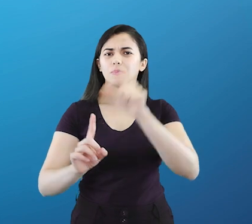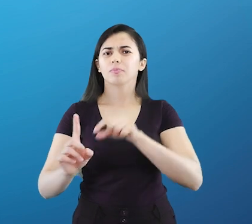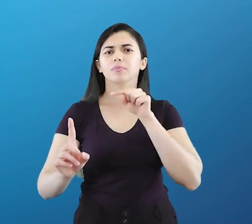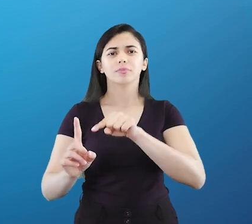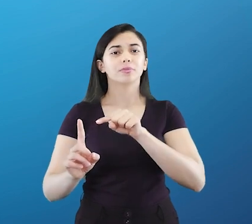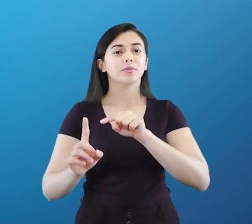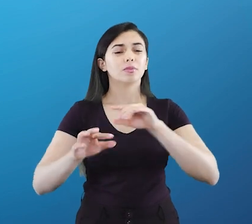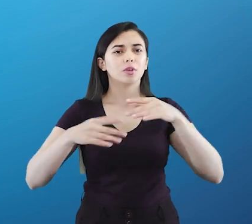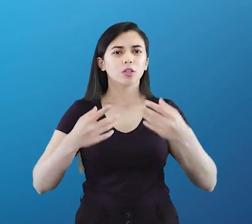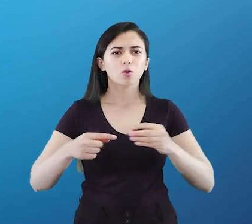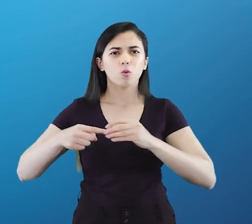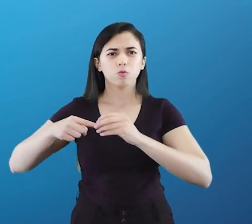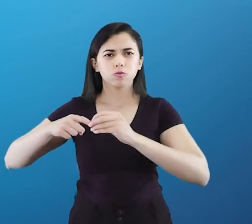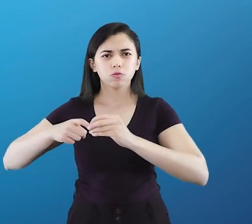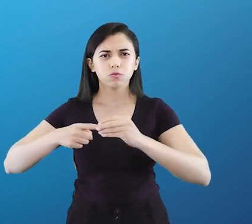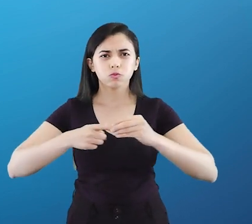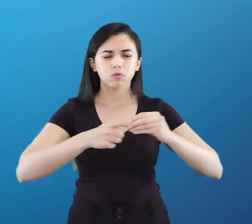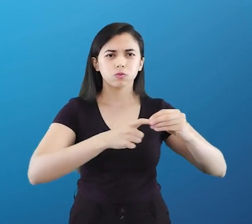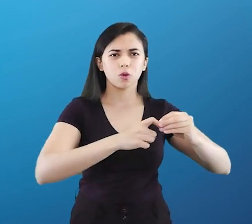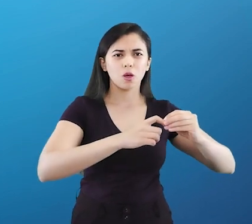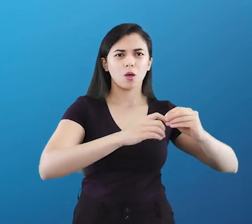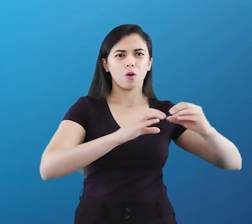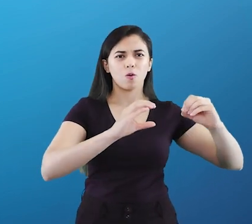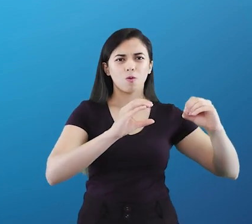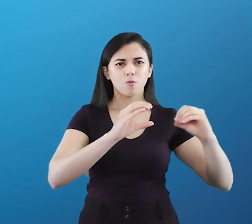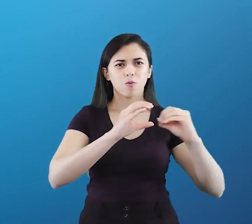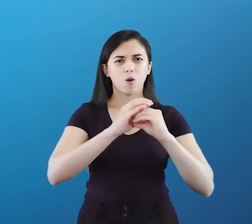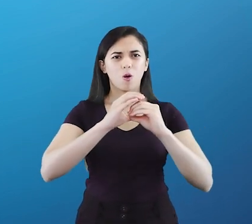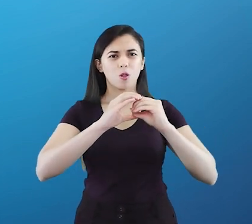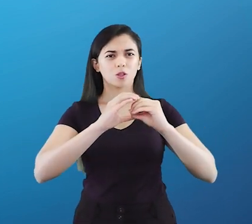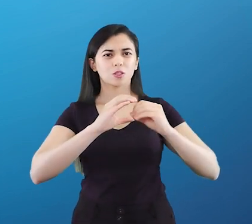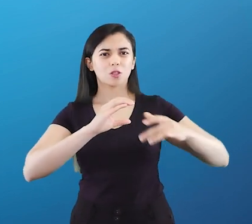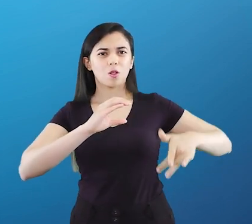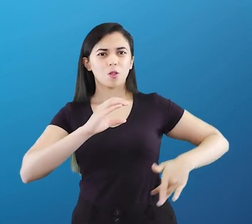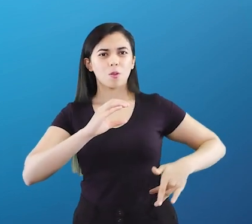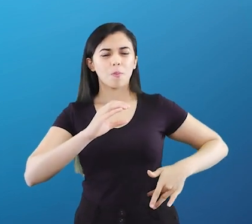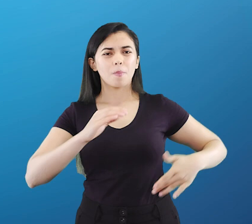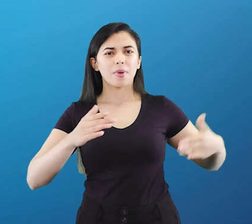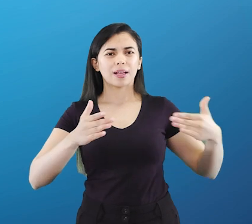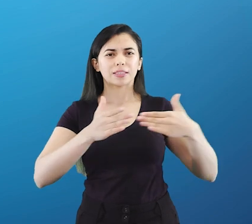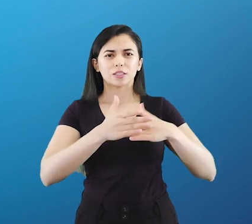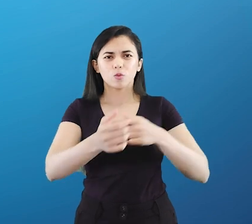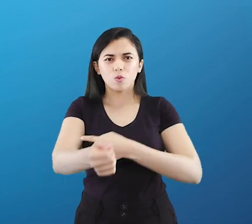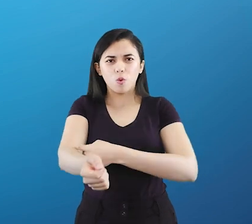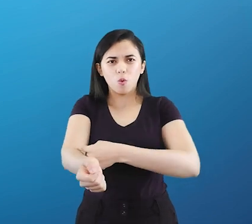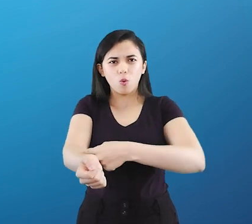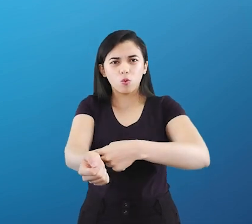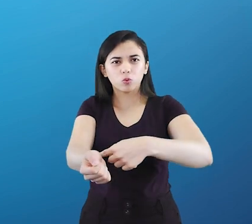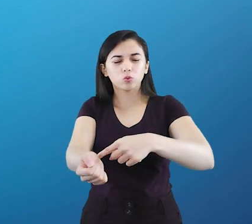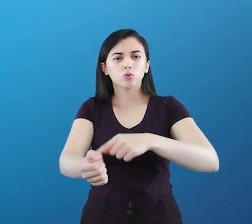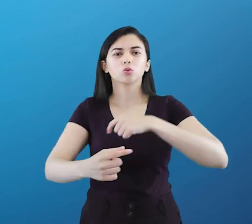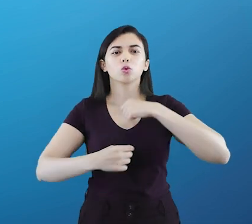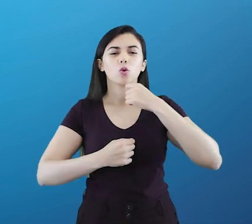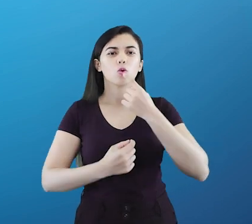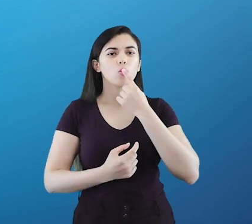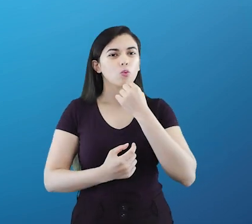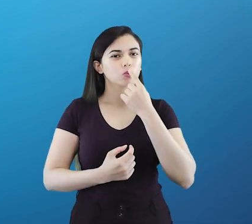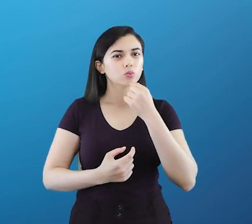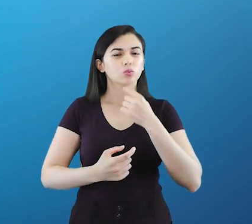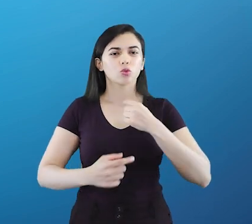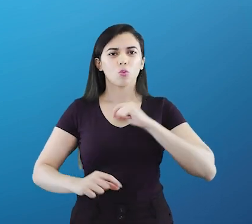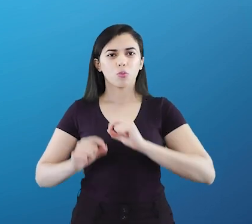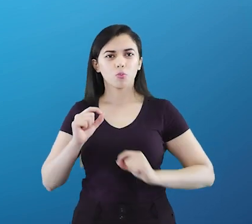O parasita se aloja ali nas células do fígado até chegar na corrente sanguínea e invadindo as células vermelhas,